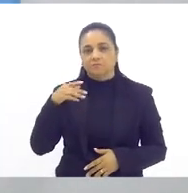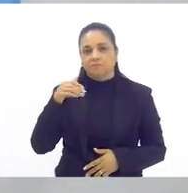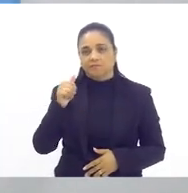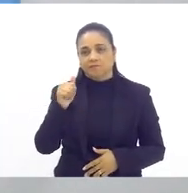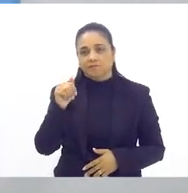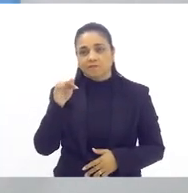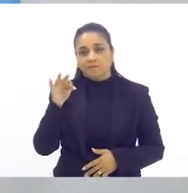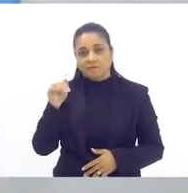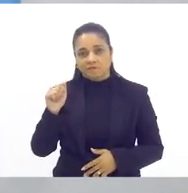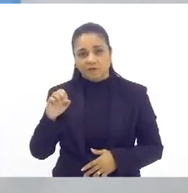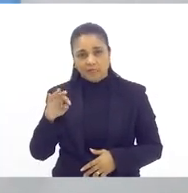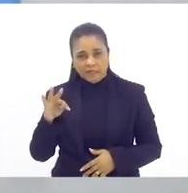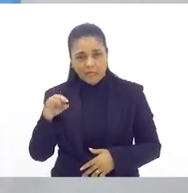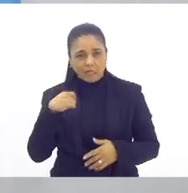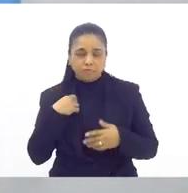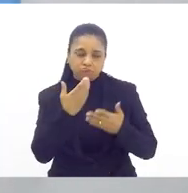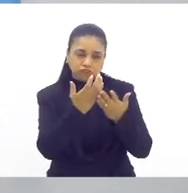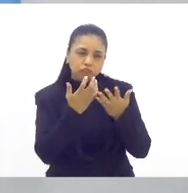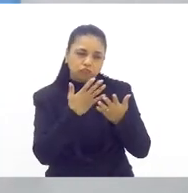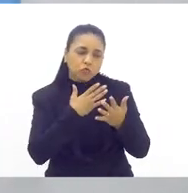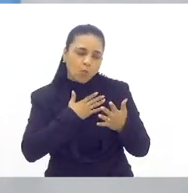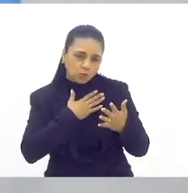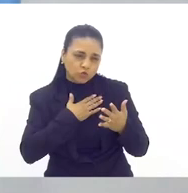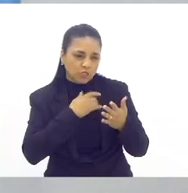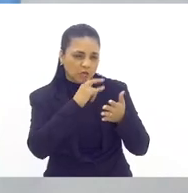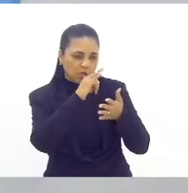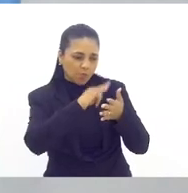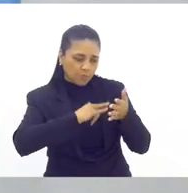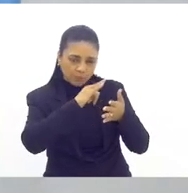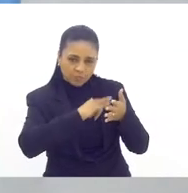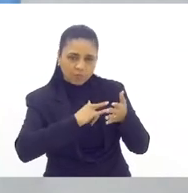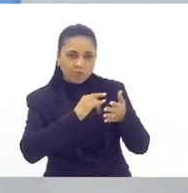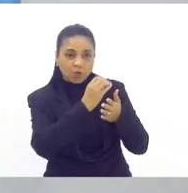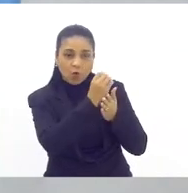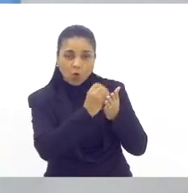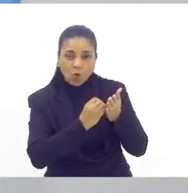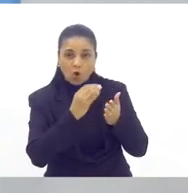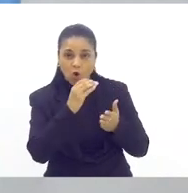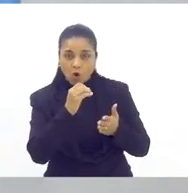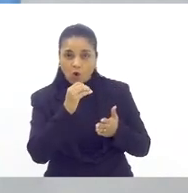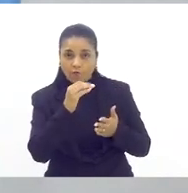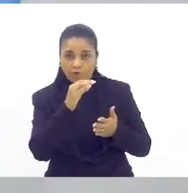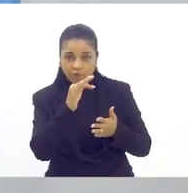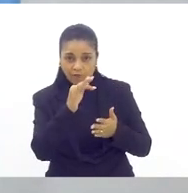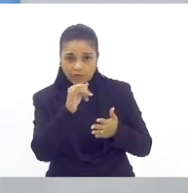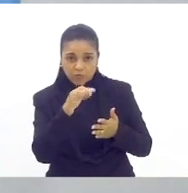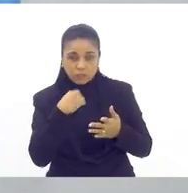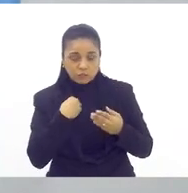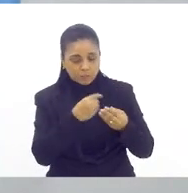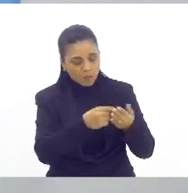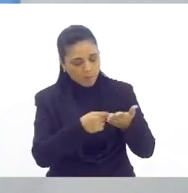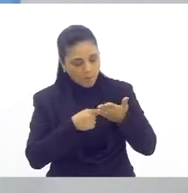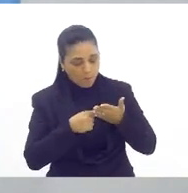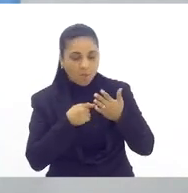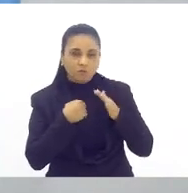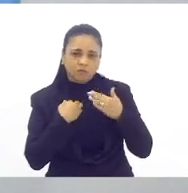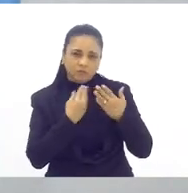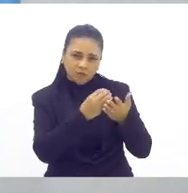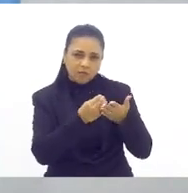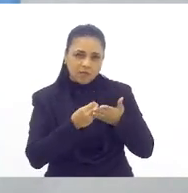desses dados que você trouxe por favor se a senhora puder me apresentar porque como eu falei aqui no início eu tô pedindo